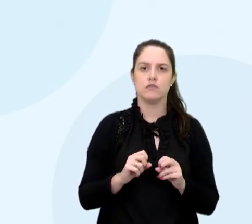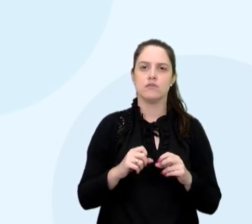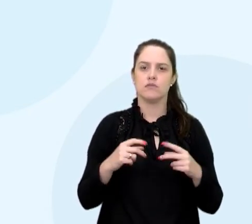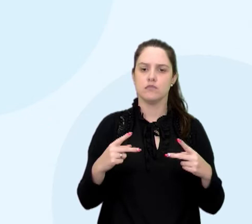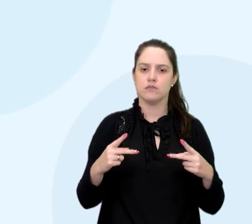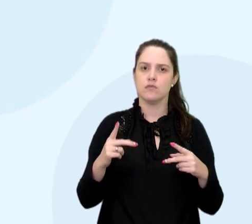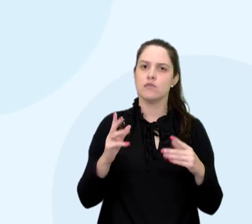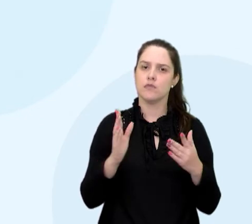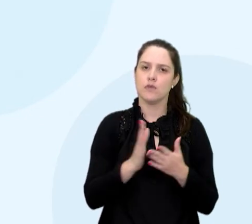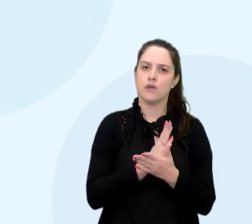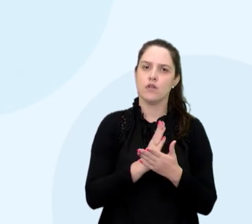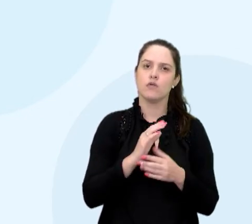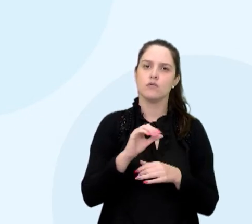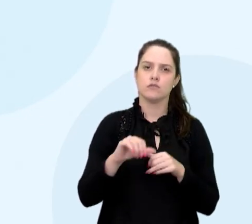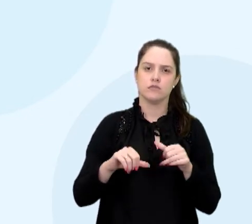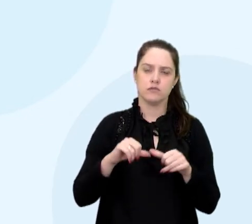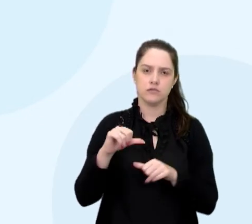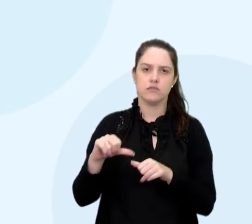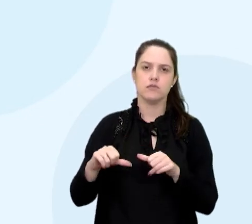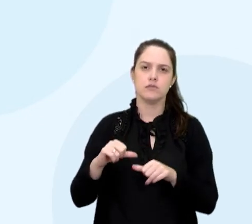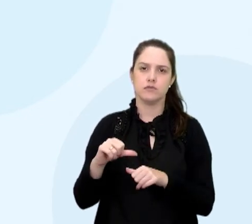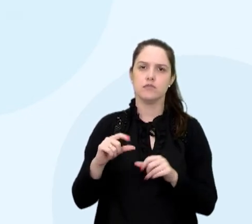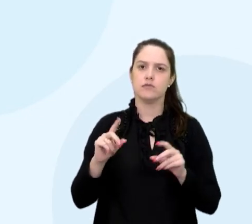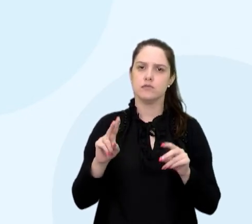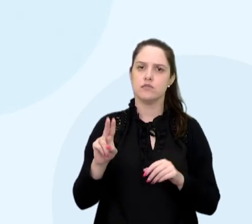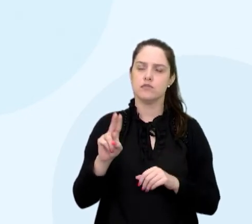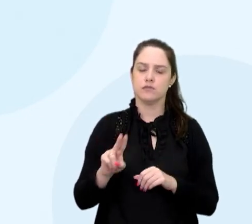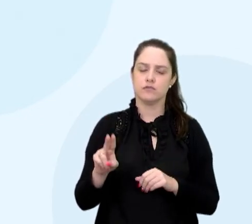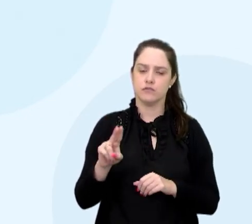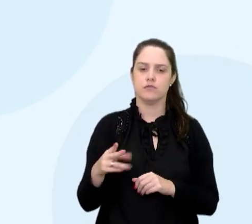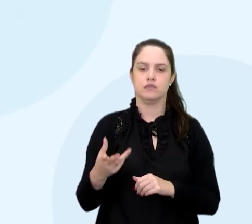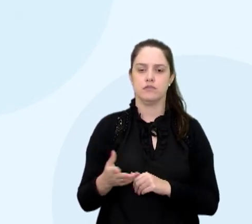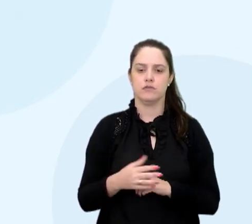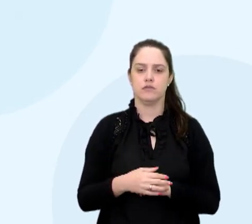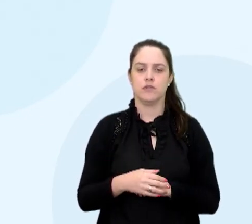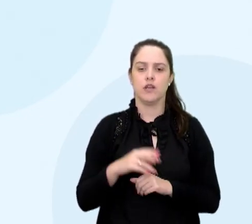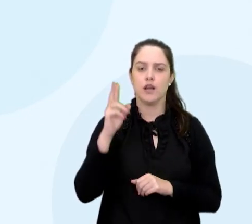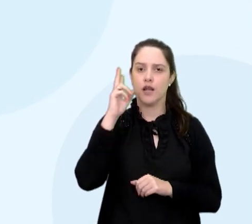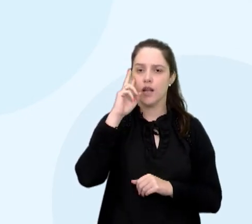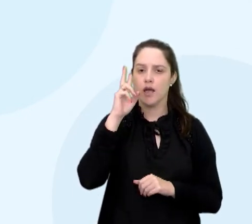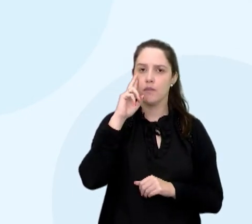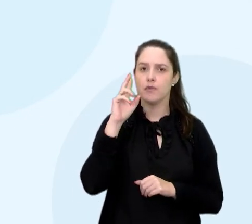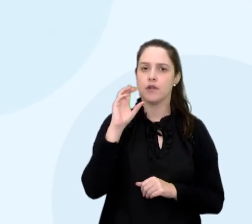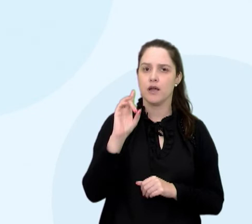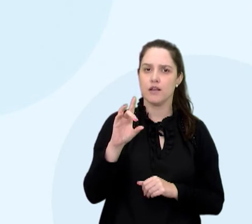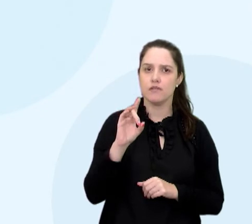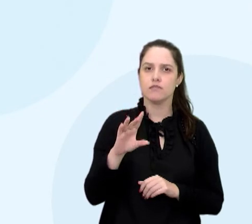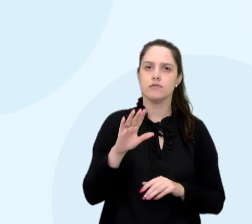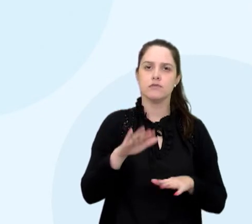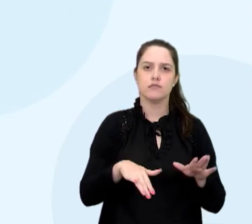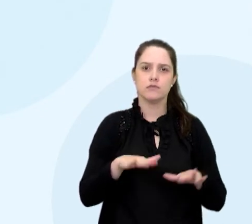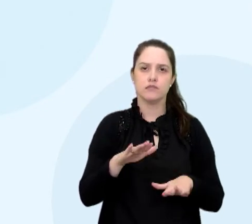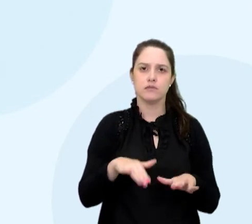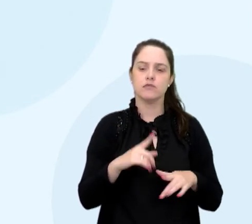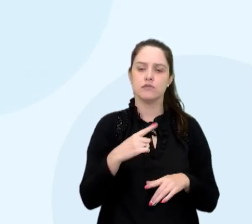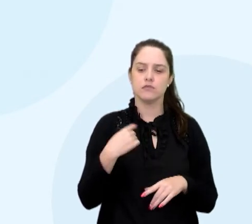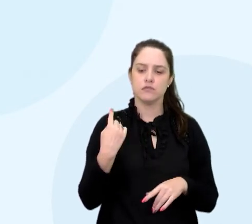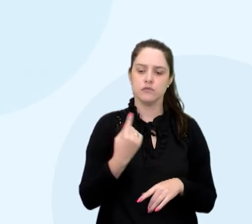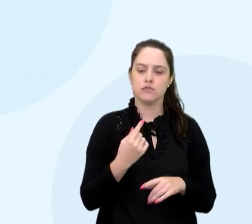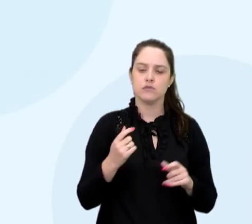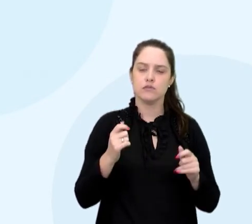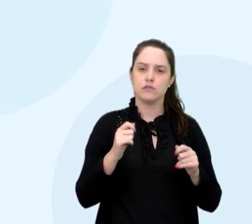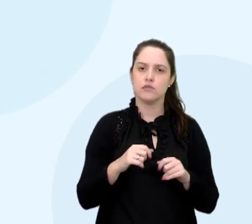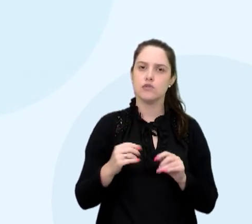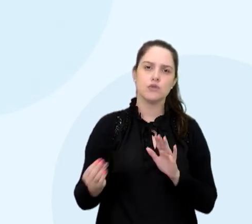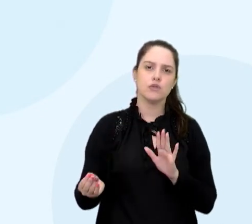fazer anotações de tudo para esclarecimentos posteriores com o professor ou professora. Lembrando que às vezes o texto está ali reduzido, porque o professor não tem condições de colocar o